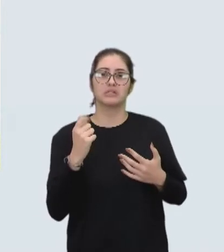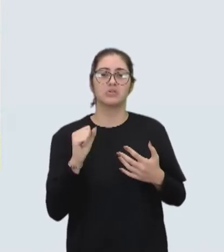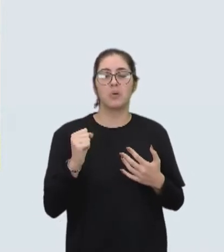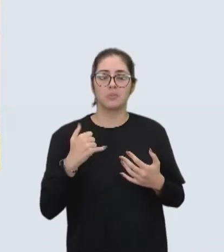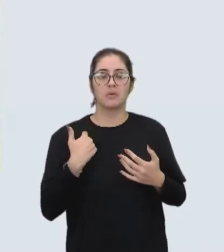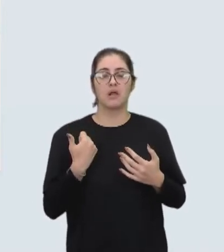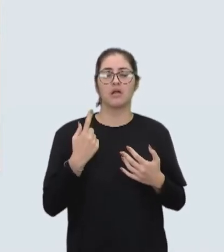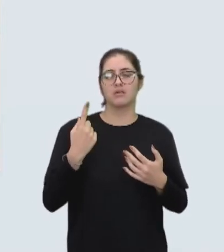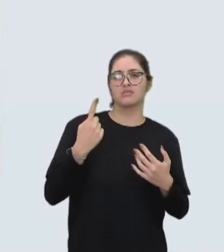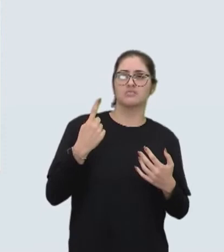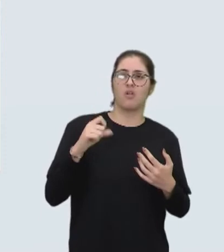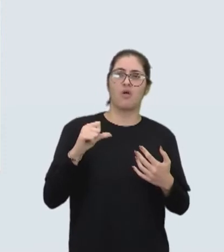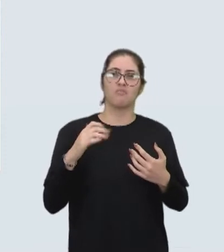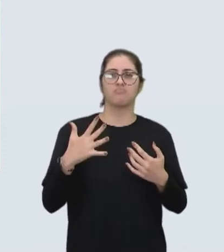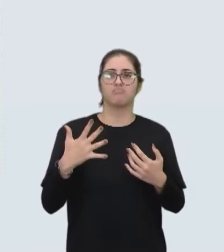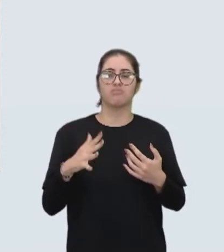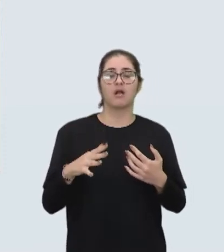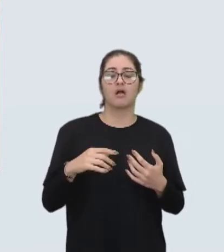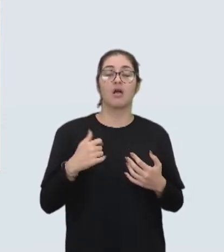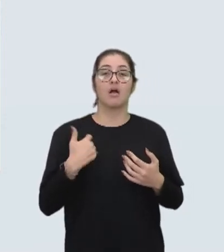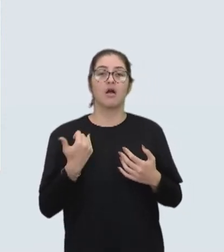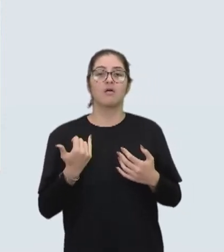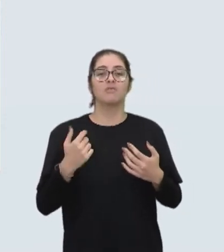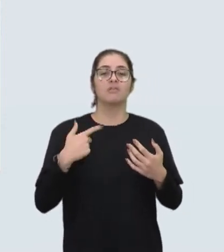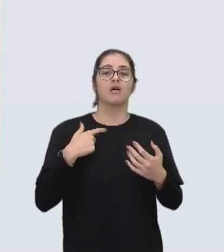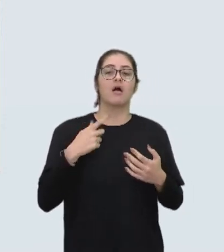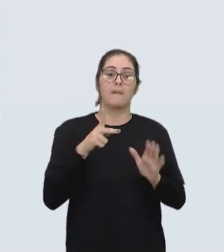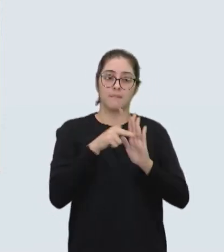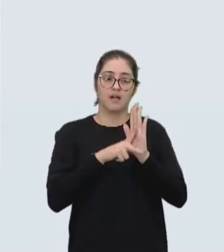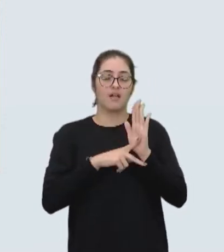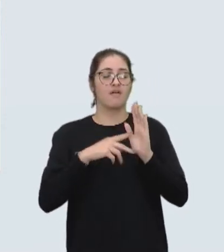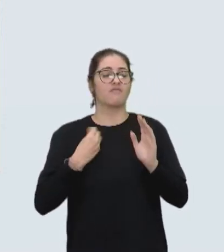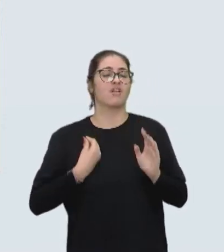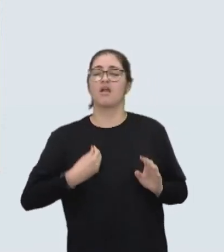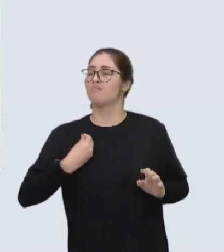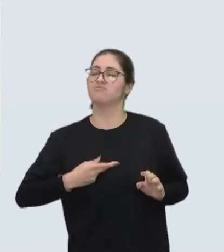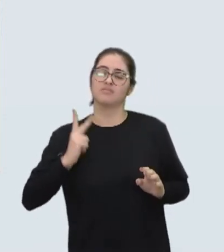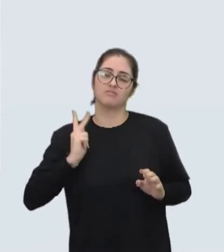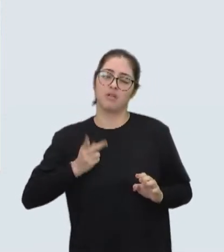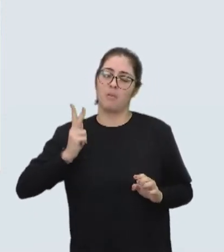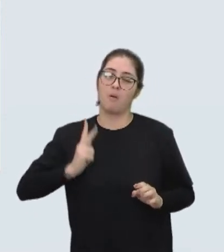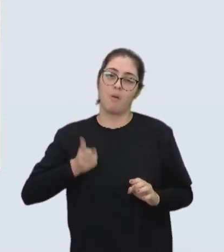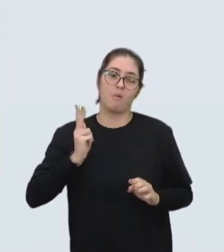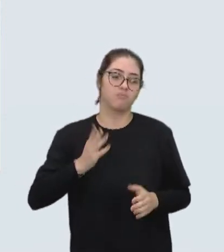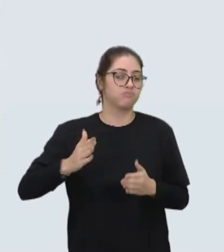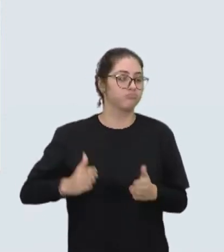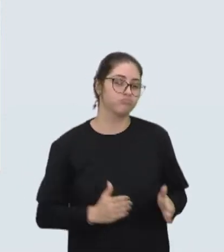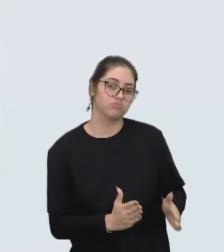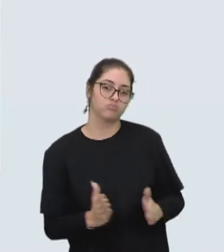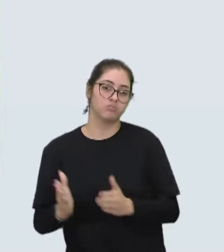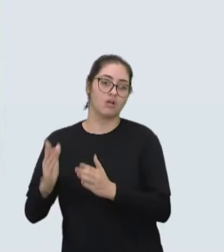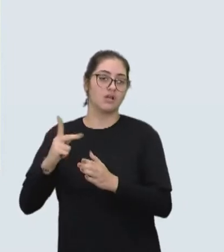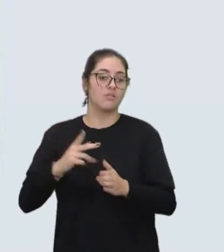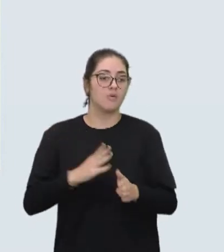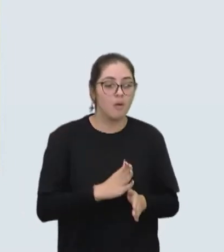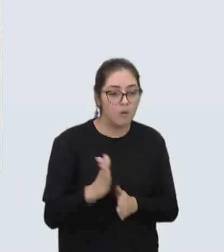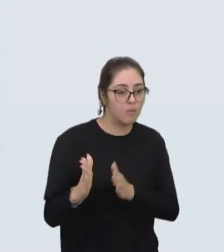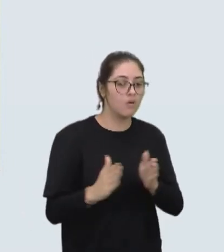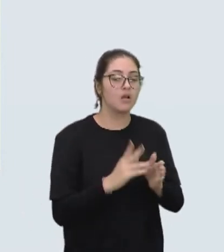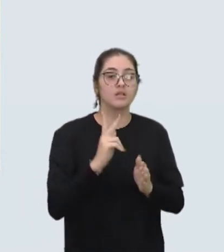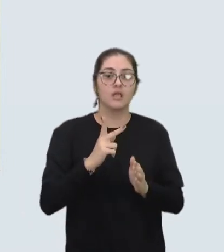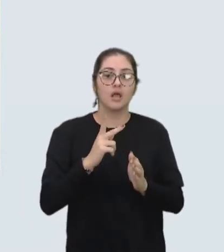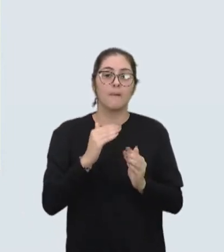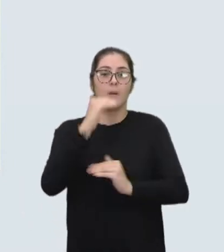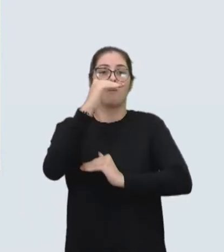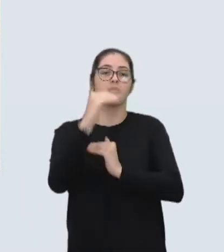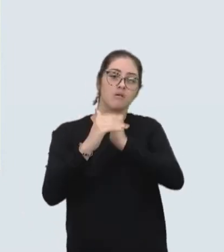19 anos. O projeto de vida, ele continua, né? Pode ser desviar um pouquinho, mas como tipo de